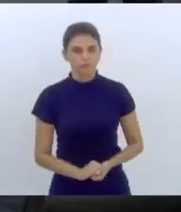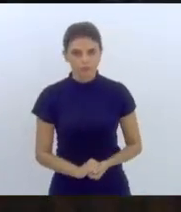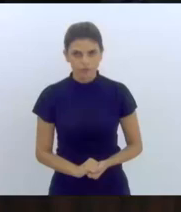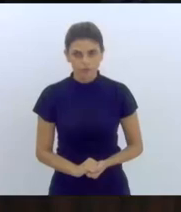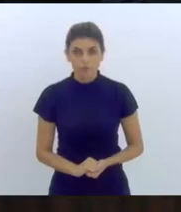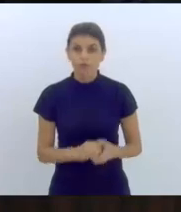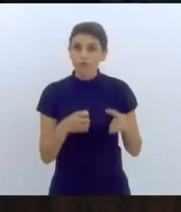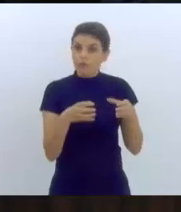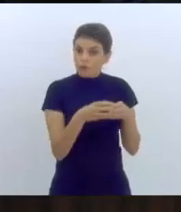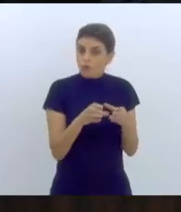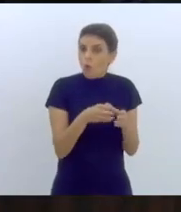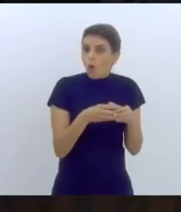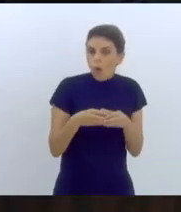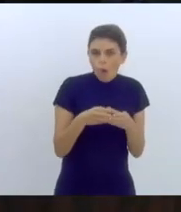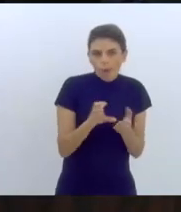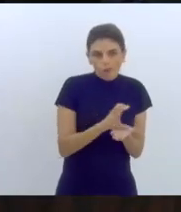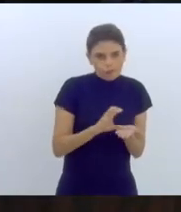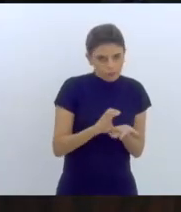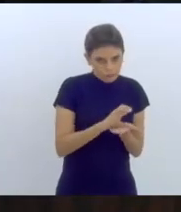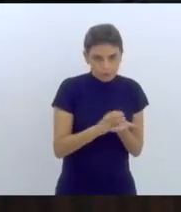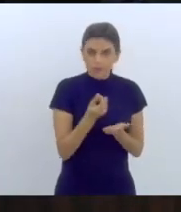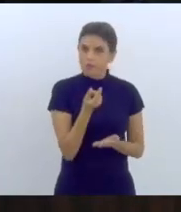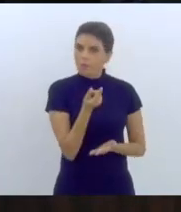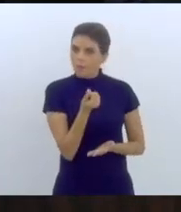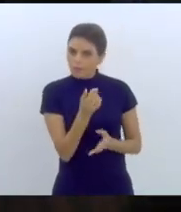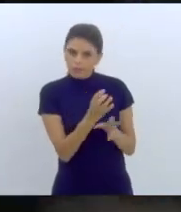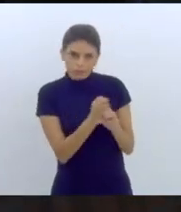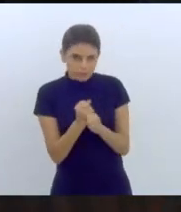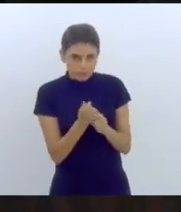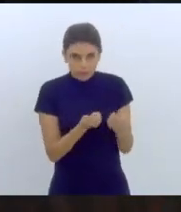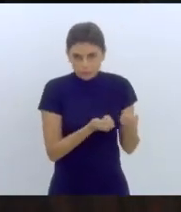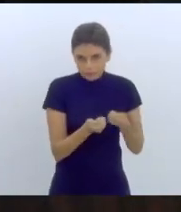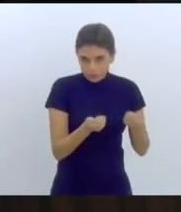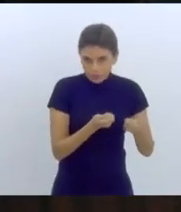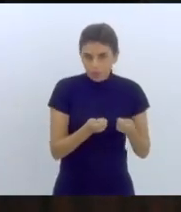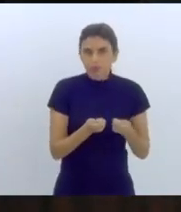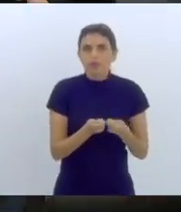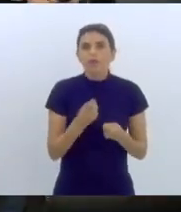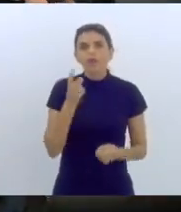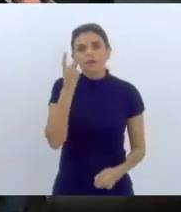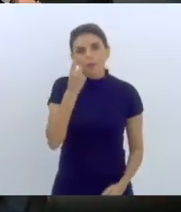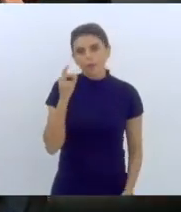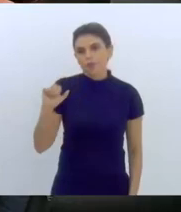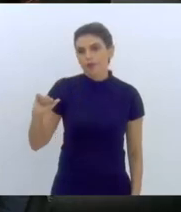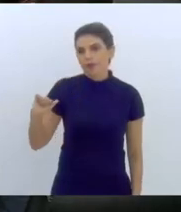Pela Comissão de Orçamento, Finanças, Fiscalização Financeira e Controle, deputado André Correa.